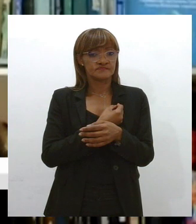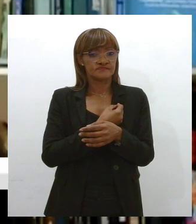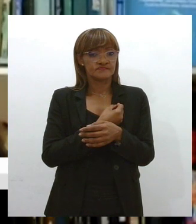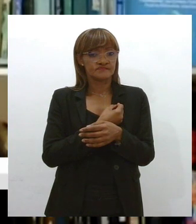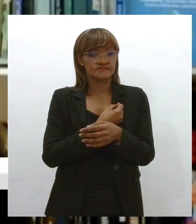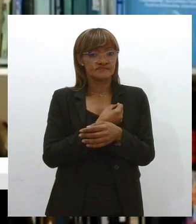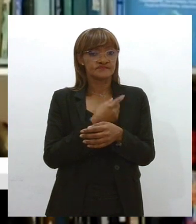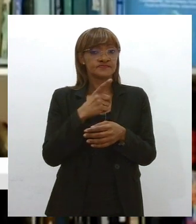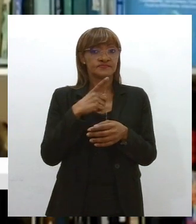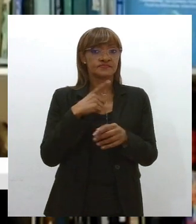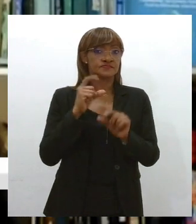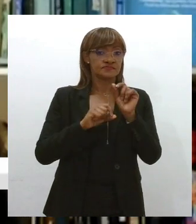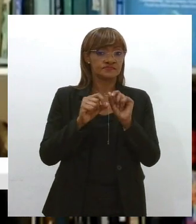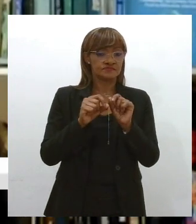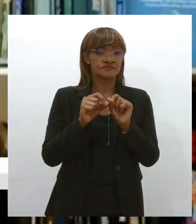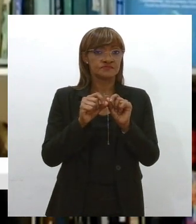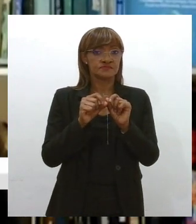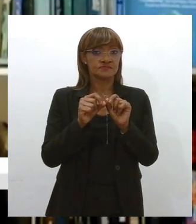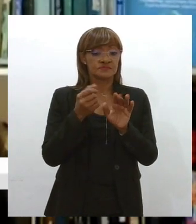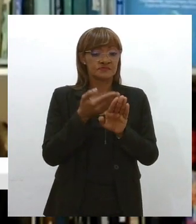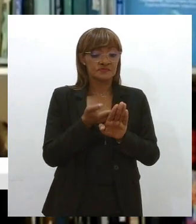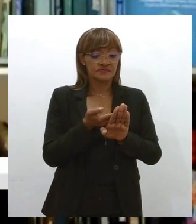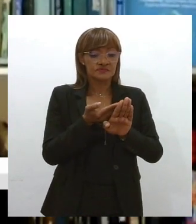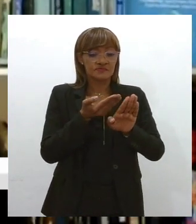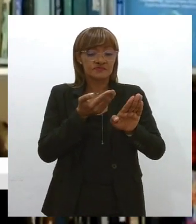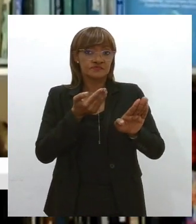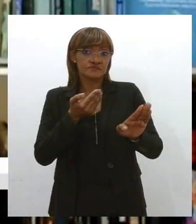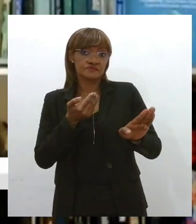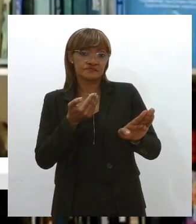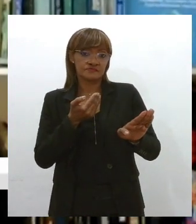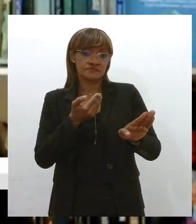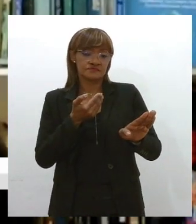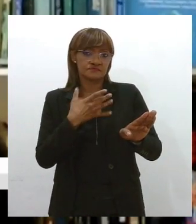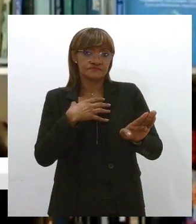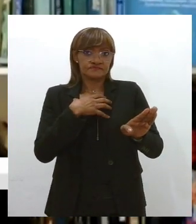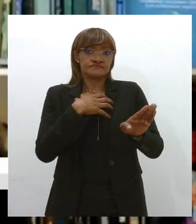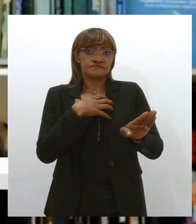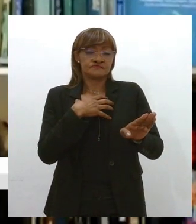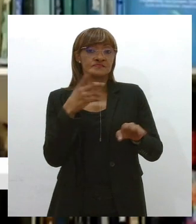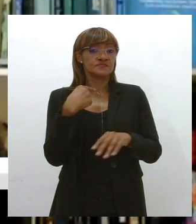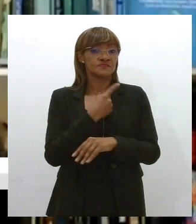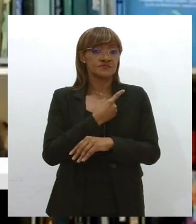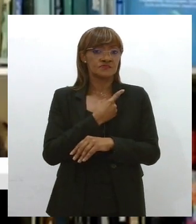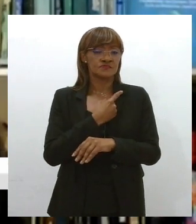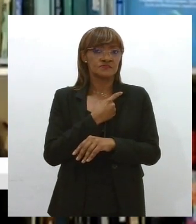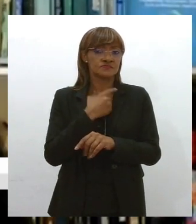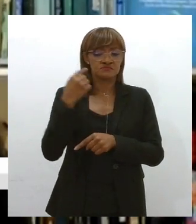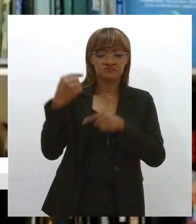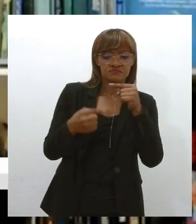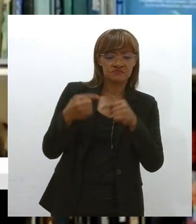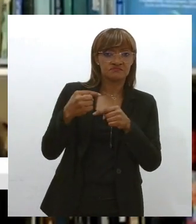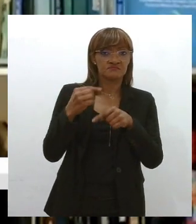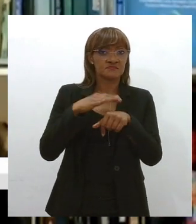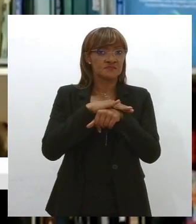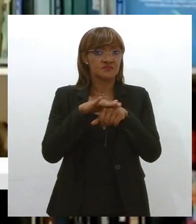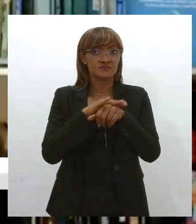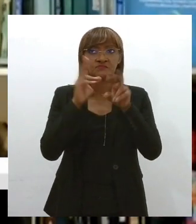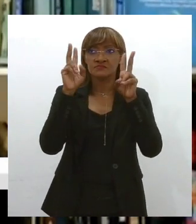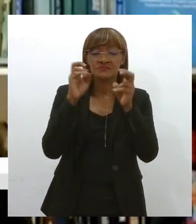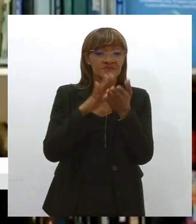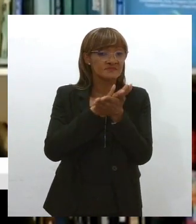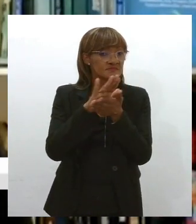afastamento da morte. Então, a gente não pensa sobre isso, a gente não debate, a gente não conversa, a gente não se